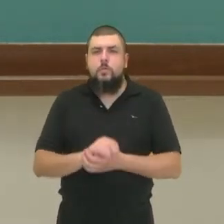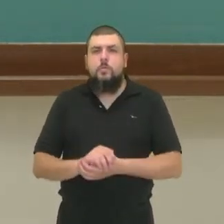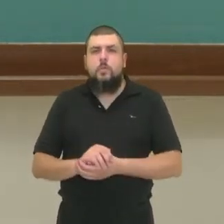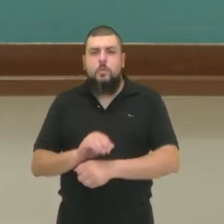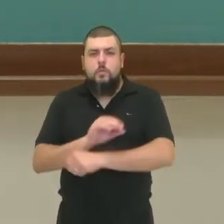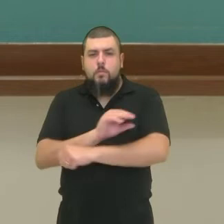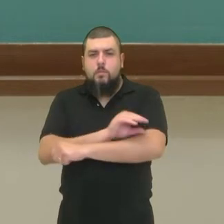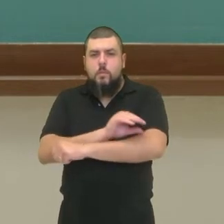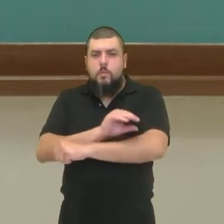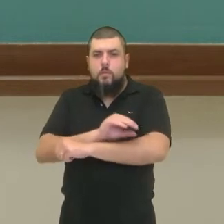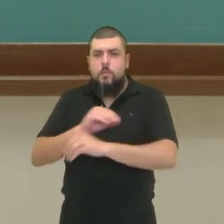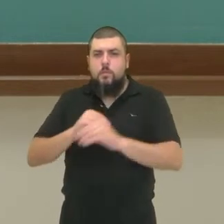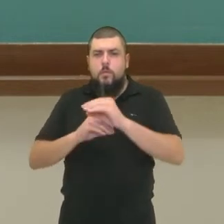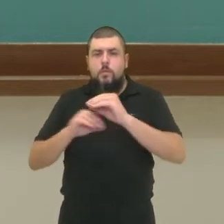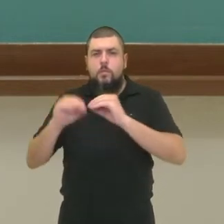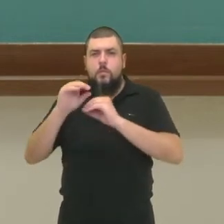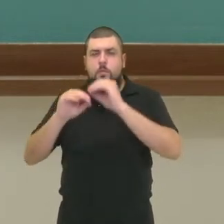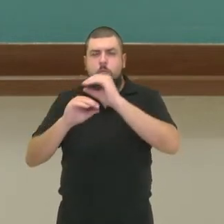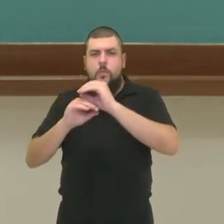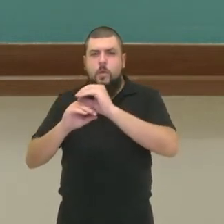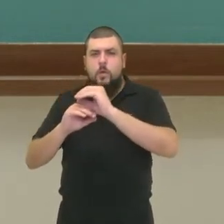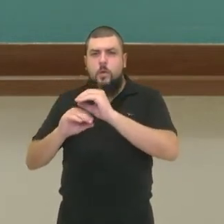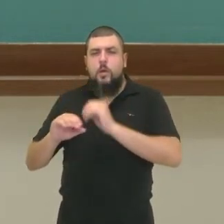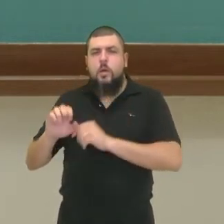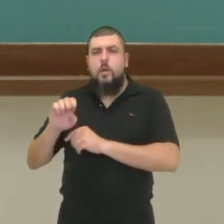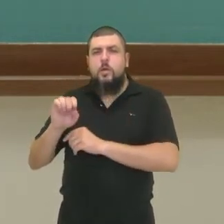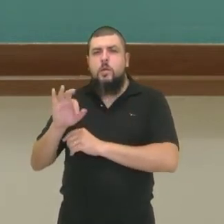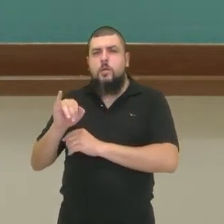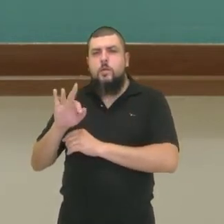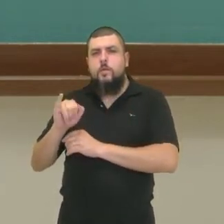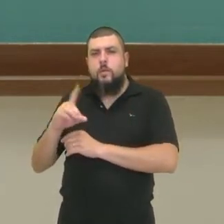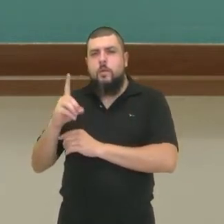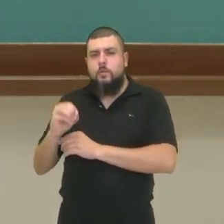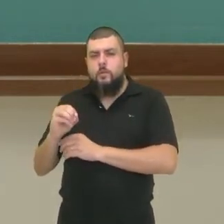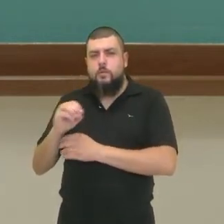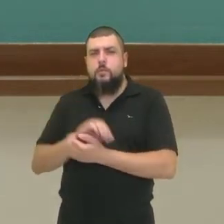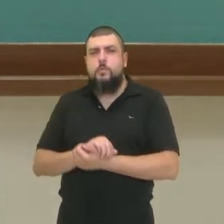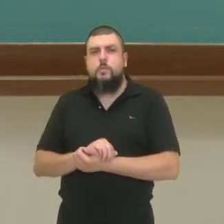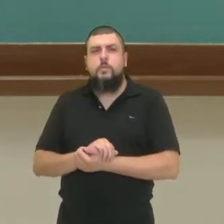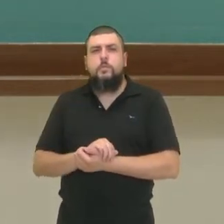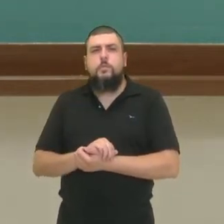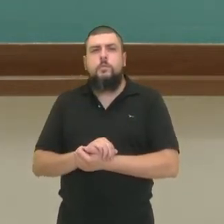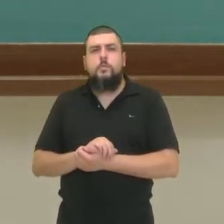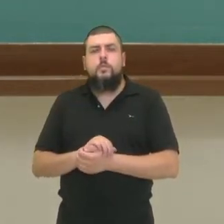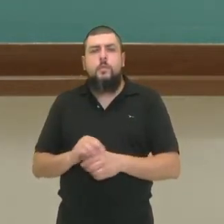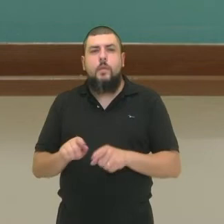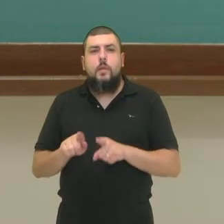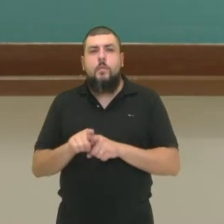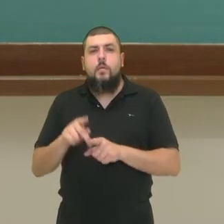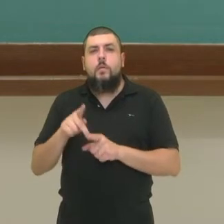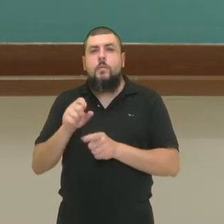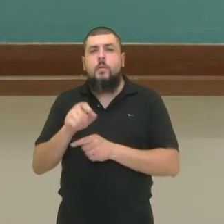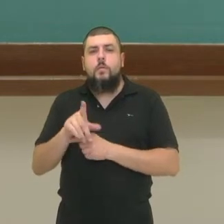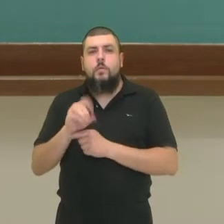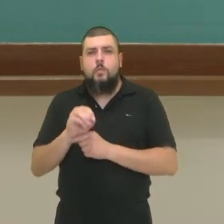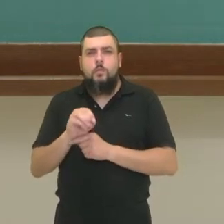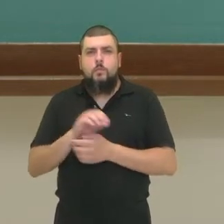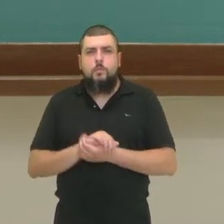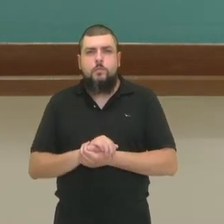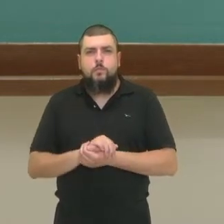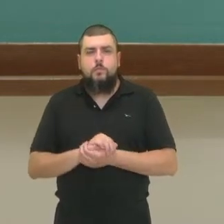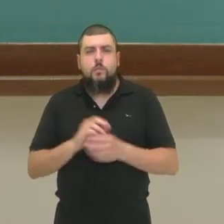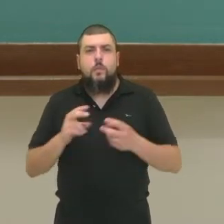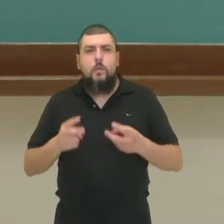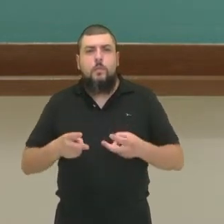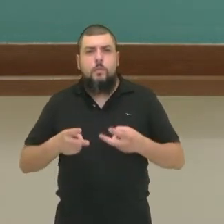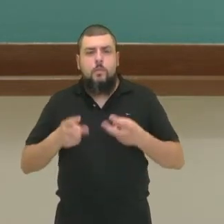camadas. Epitélio estratificado, várias camadas, vários estratos. E o pseudoestratificado. Veja que isso, quando você